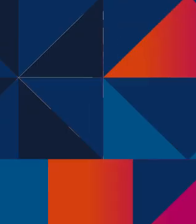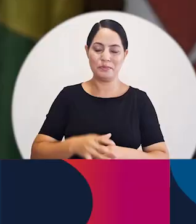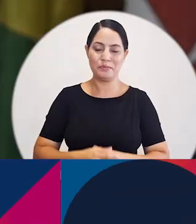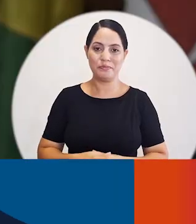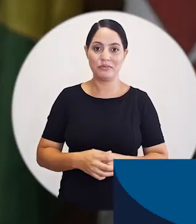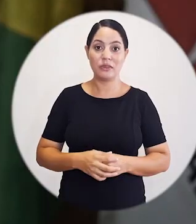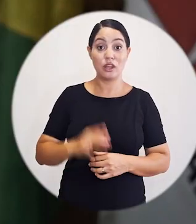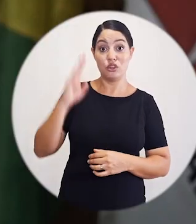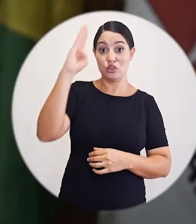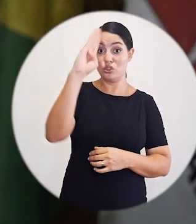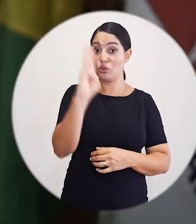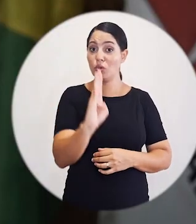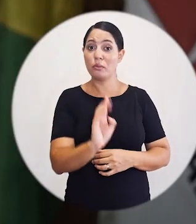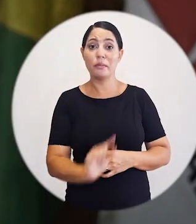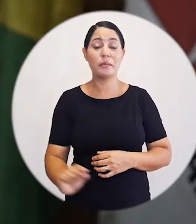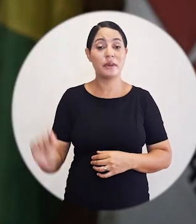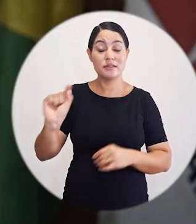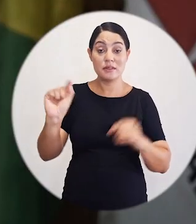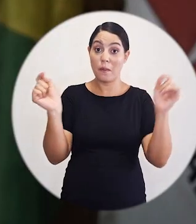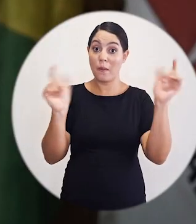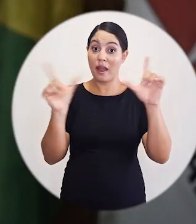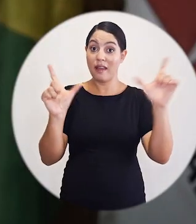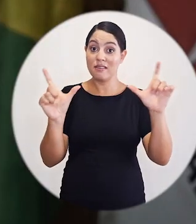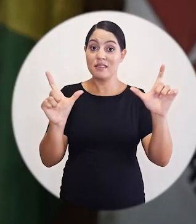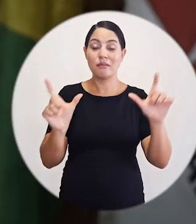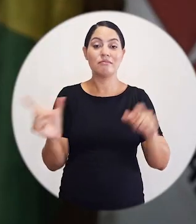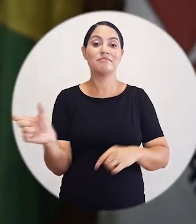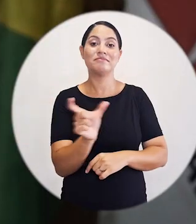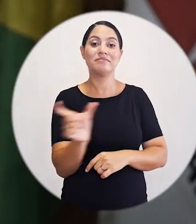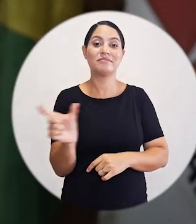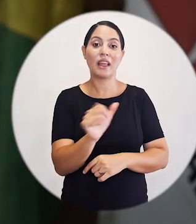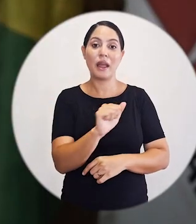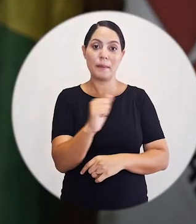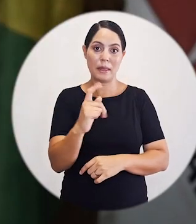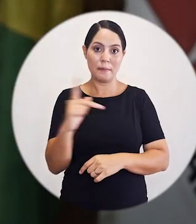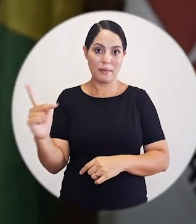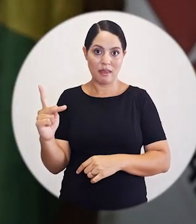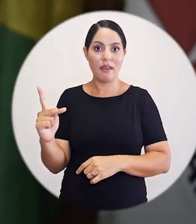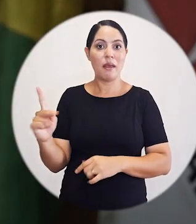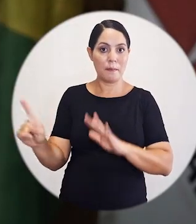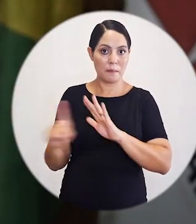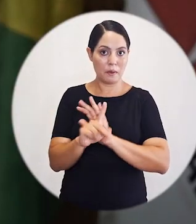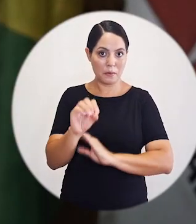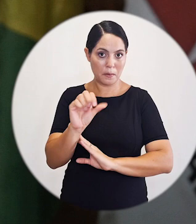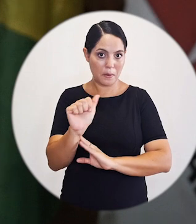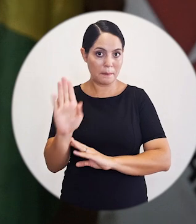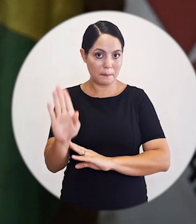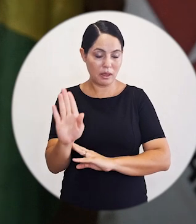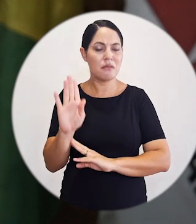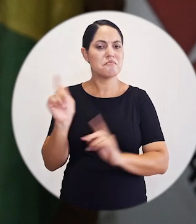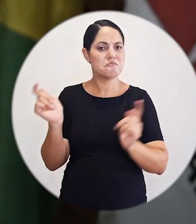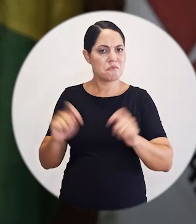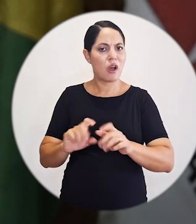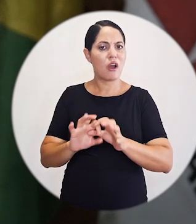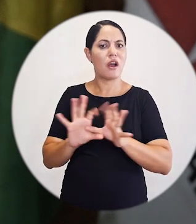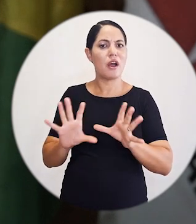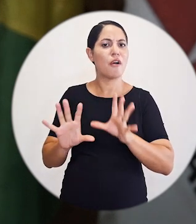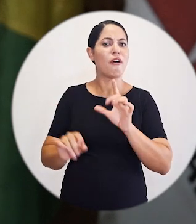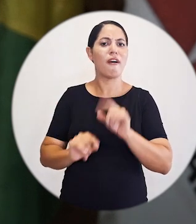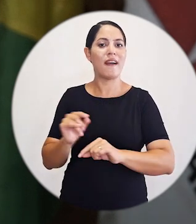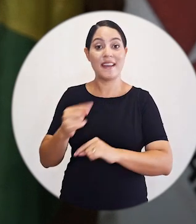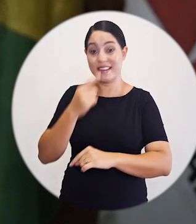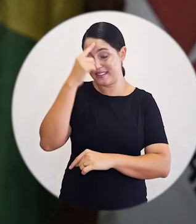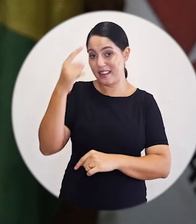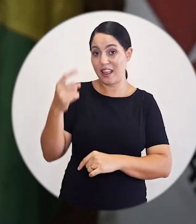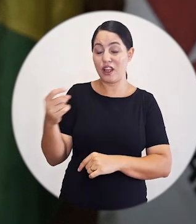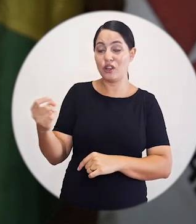jurisdicional. Atenção à advocacia de todo o país. O aplicativo Carteira Digital da OAB, que permite o acesso digital ao documento oficial da